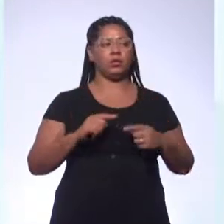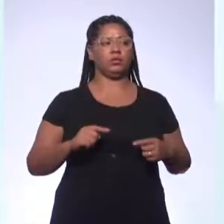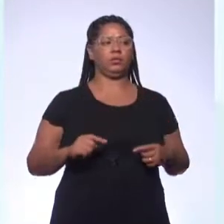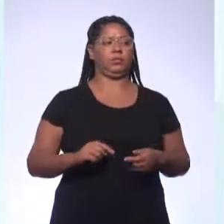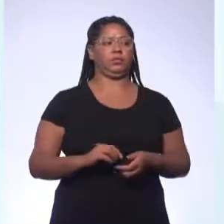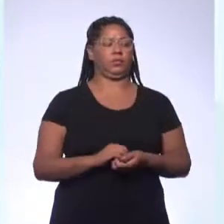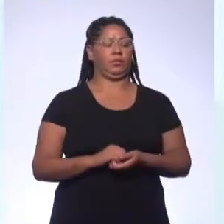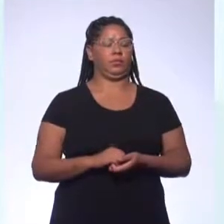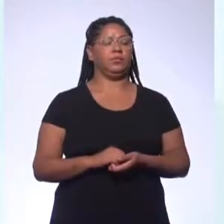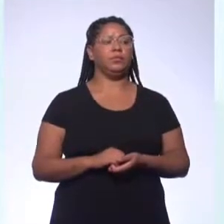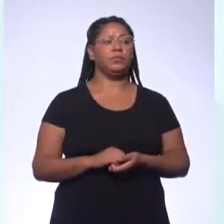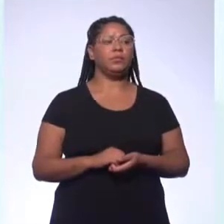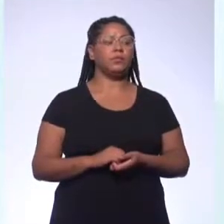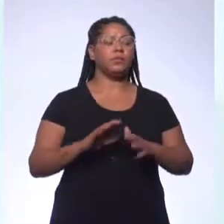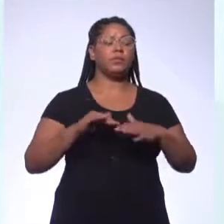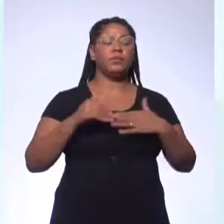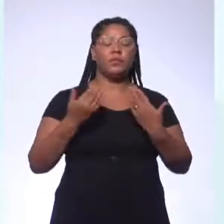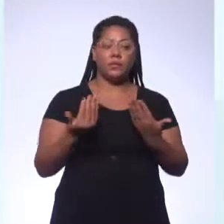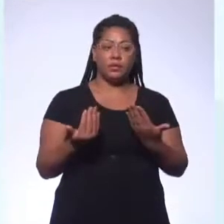de críticas. Então,